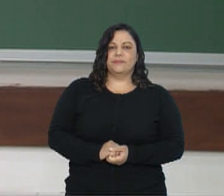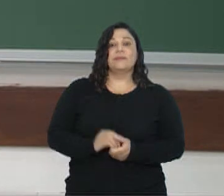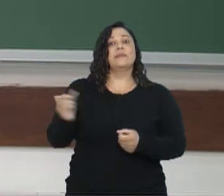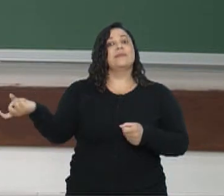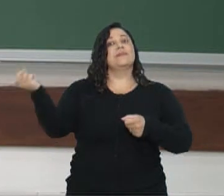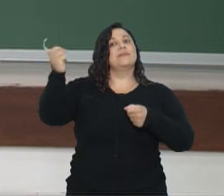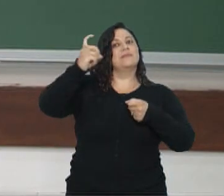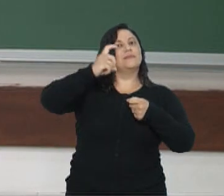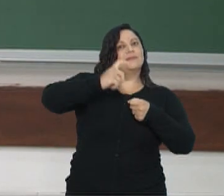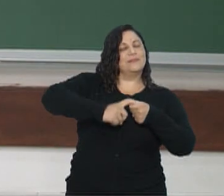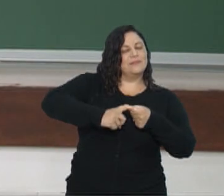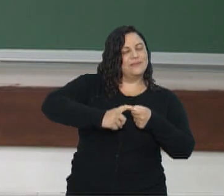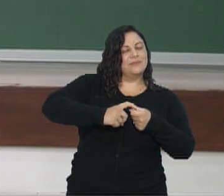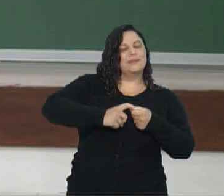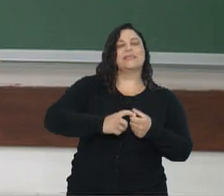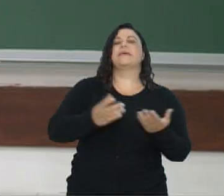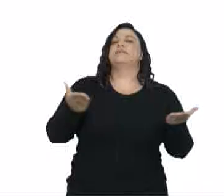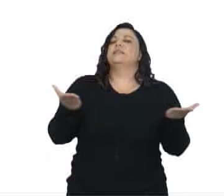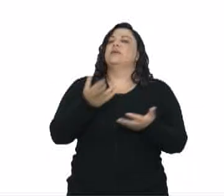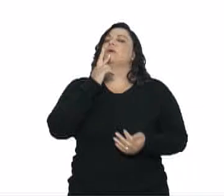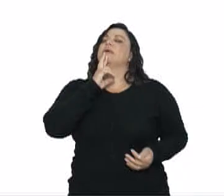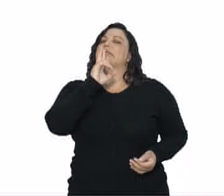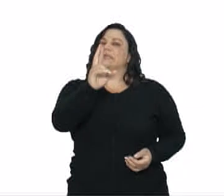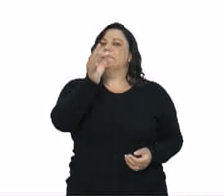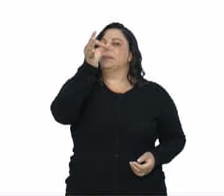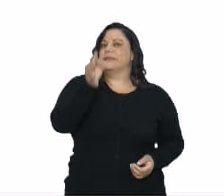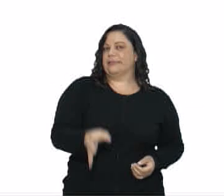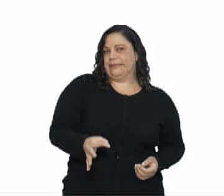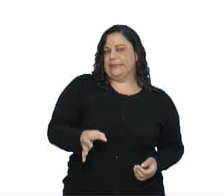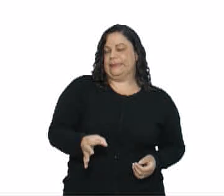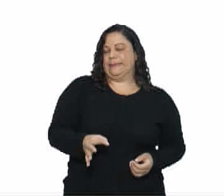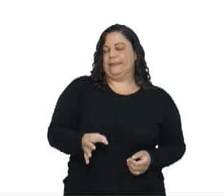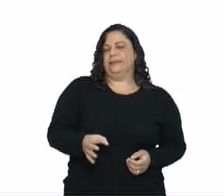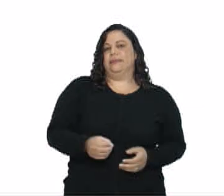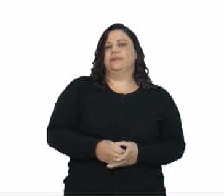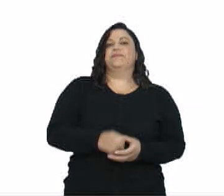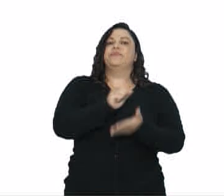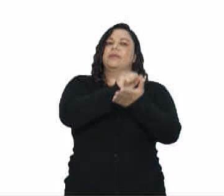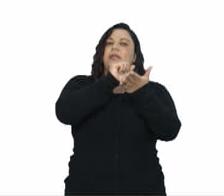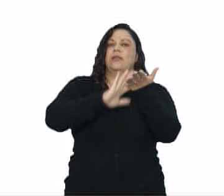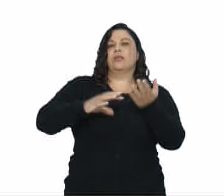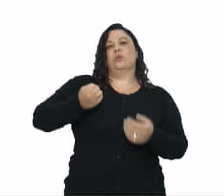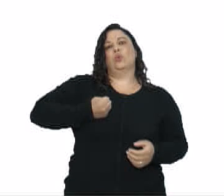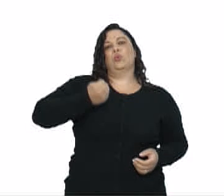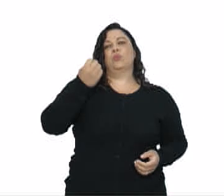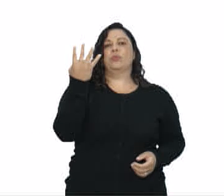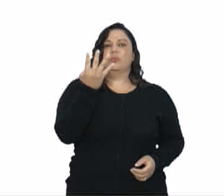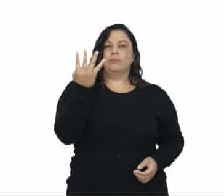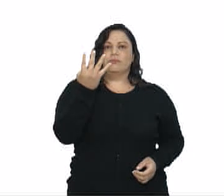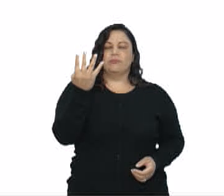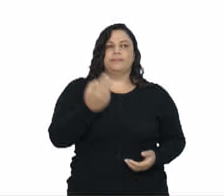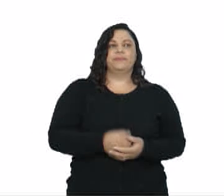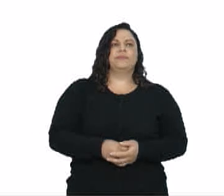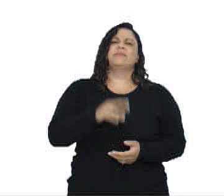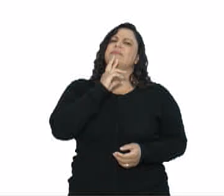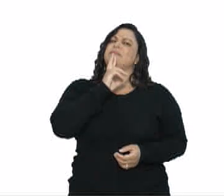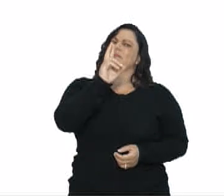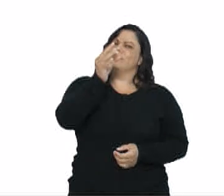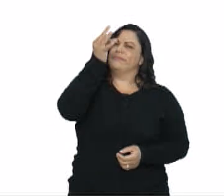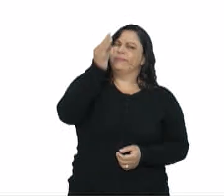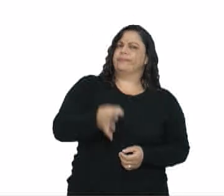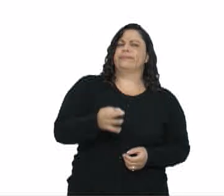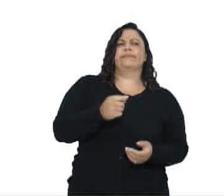Retornamos, queridos alunos, com a resposta correta para a questão 4 sobre o assunto de anarquismo. E a alternativa correta era uma doutrina que